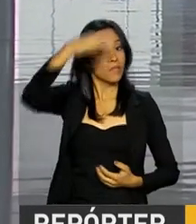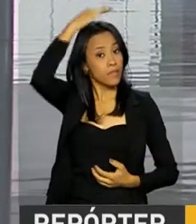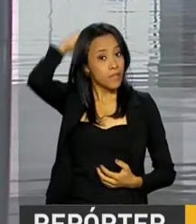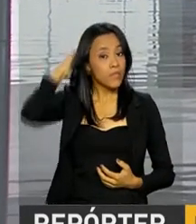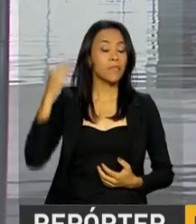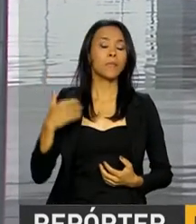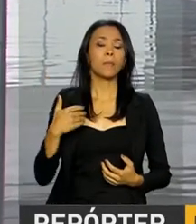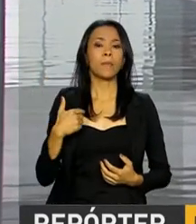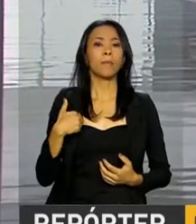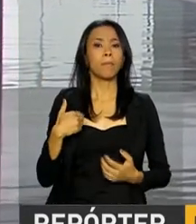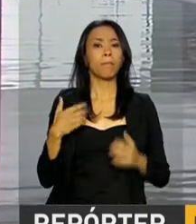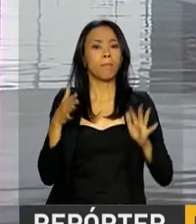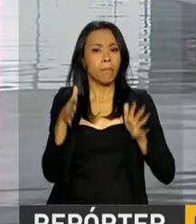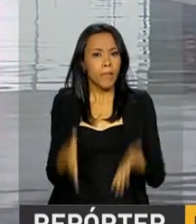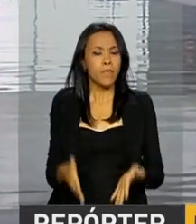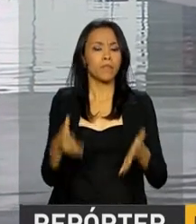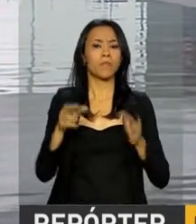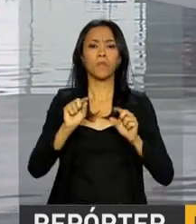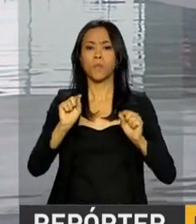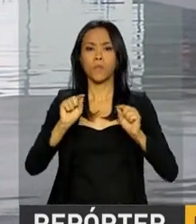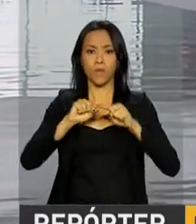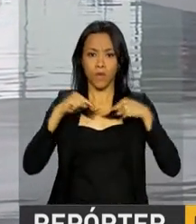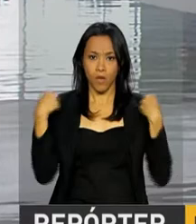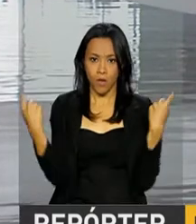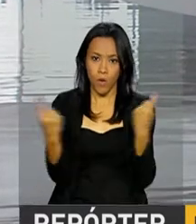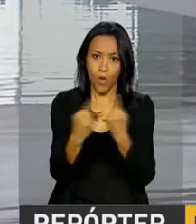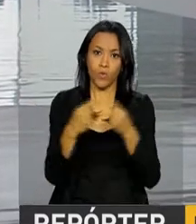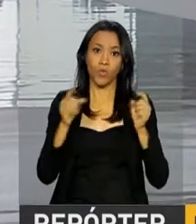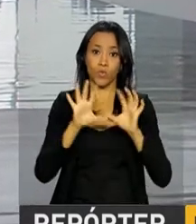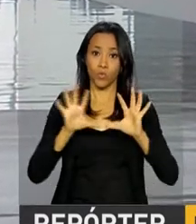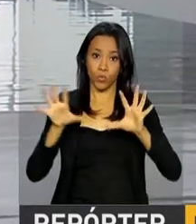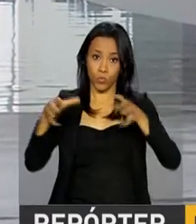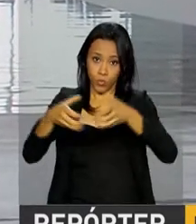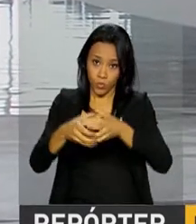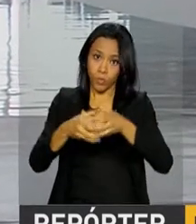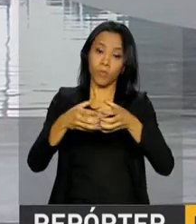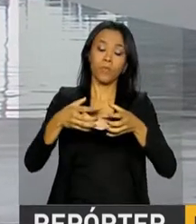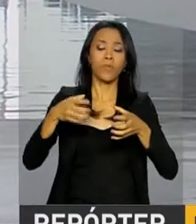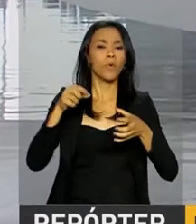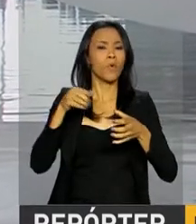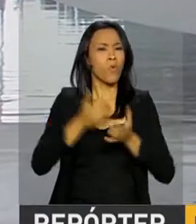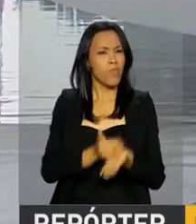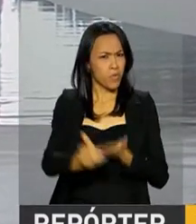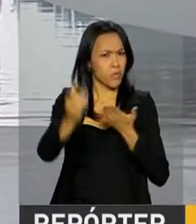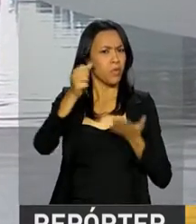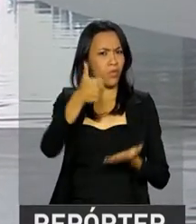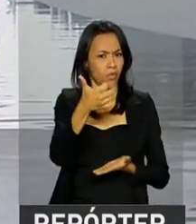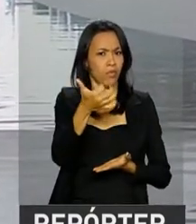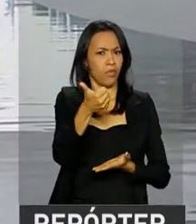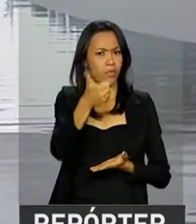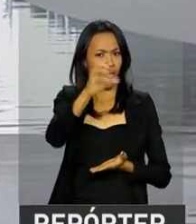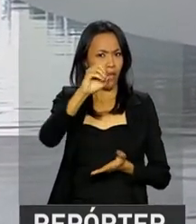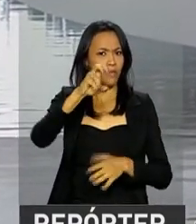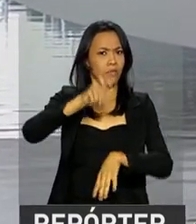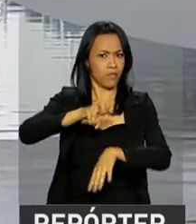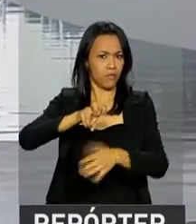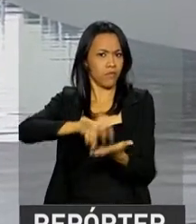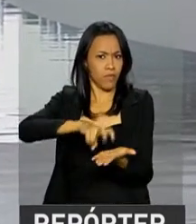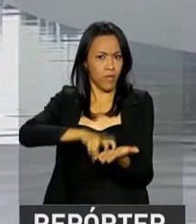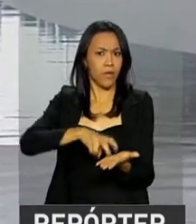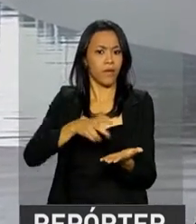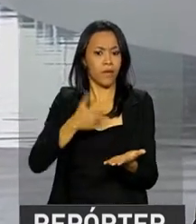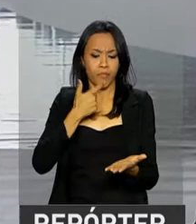participa de uma reunião com ministros do Núcleo Social. Essa reunião começou às 10 horas da manhã e a previsão é de que